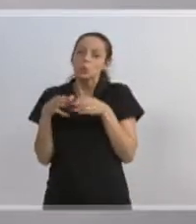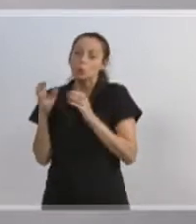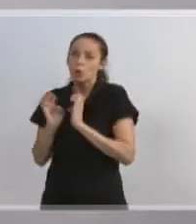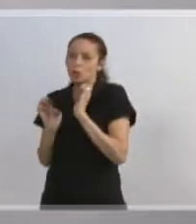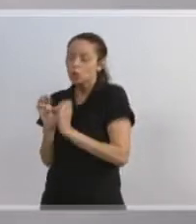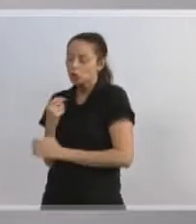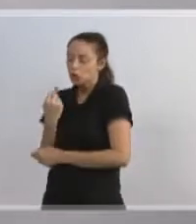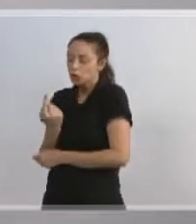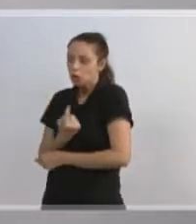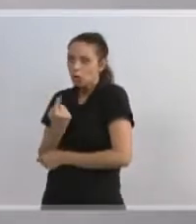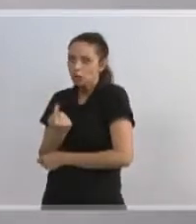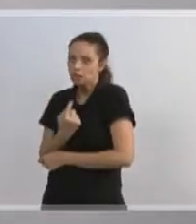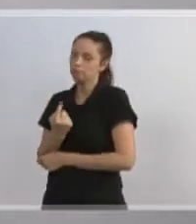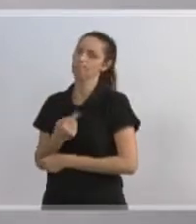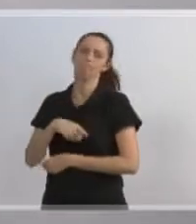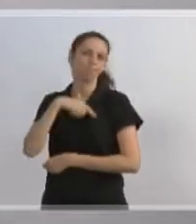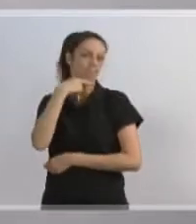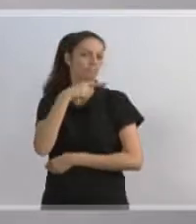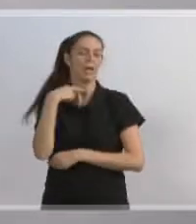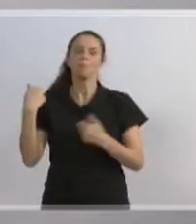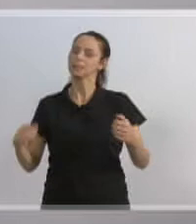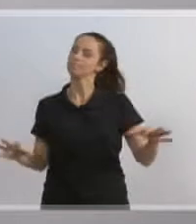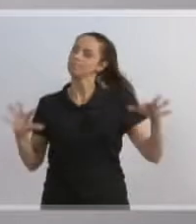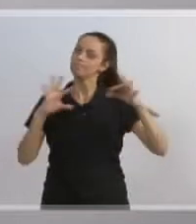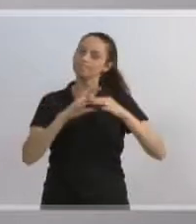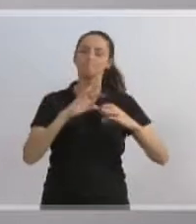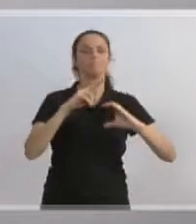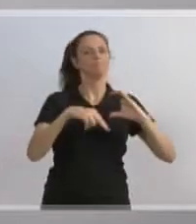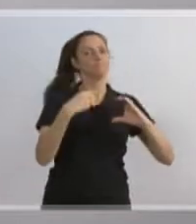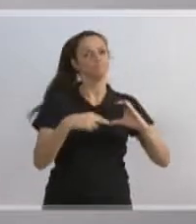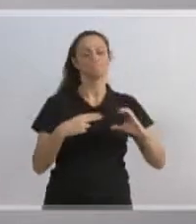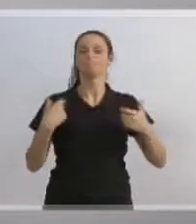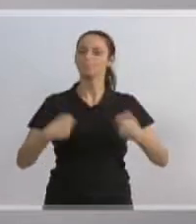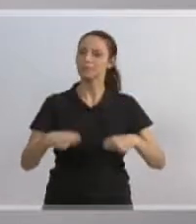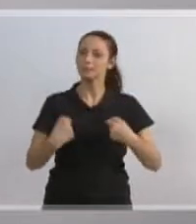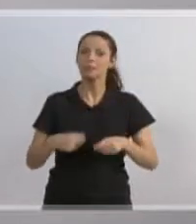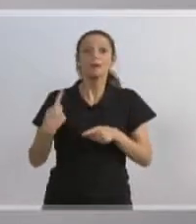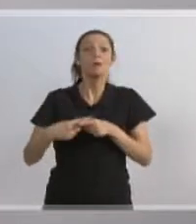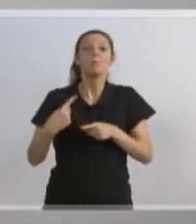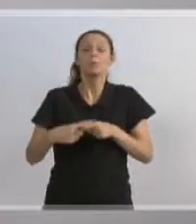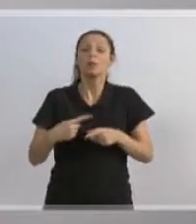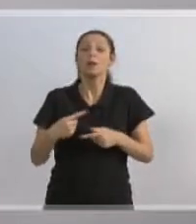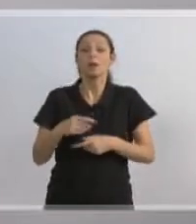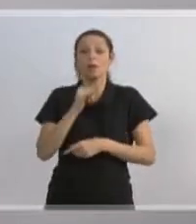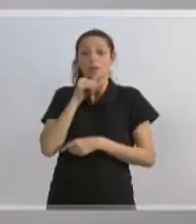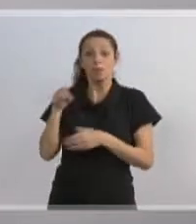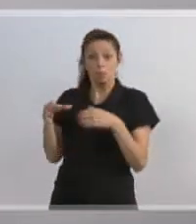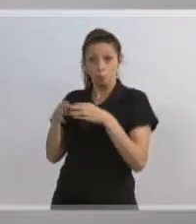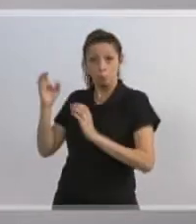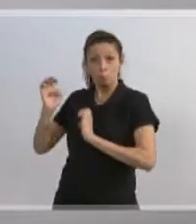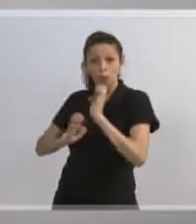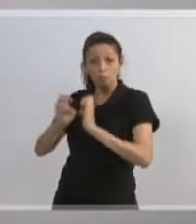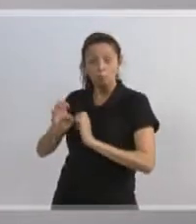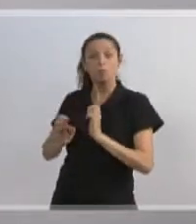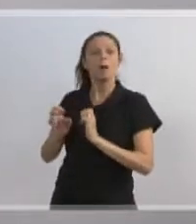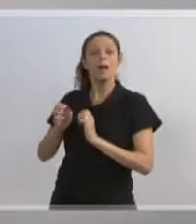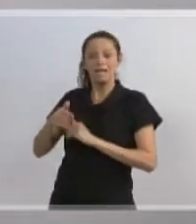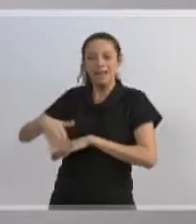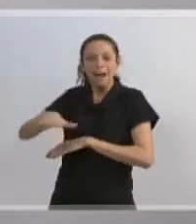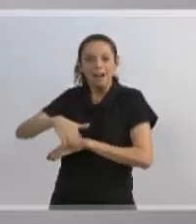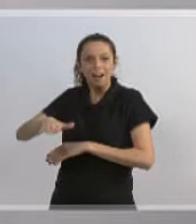sozinho, abandonando a Câmara de Vereadores, não lembrando da Câmara de Vereadores, como estão fazendo agora na duplicação da BR-470. Duplicação